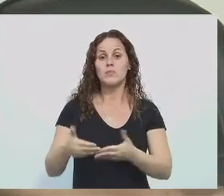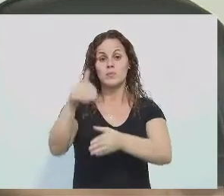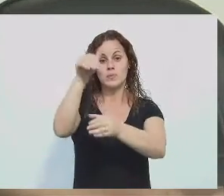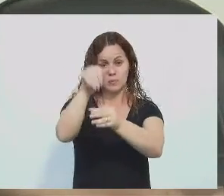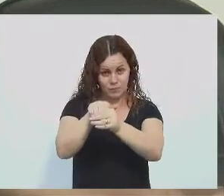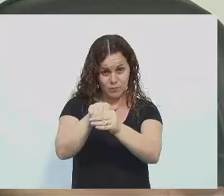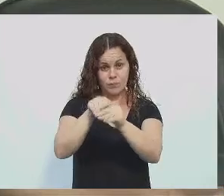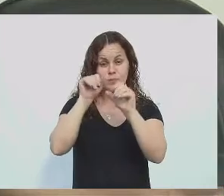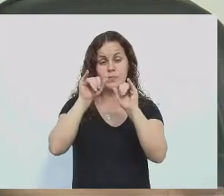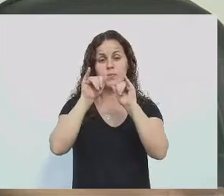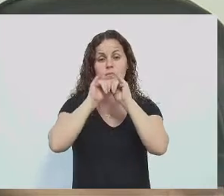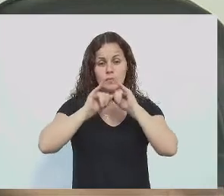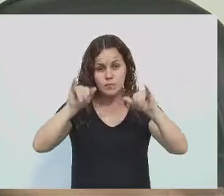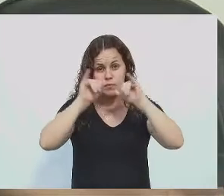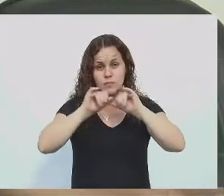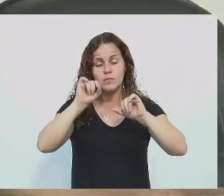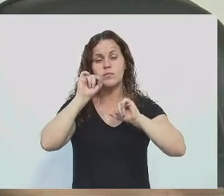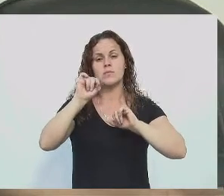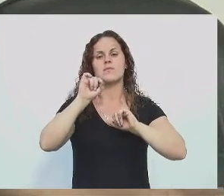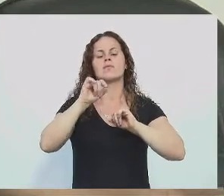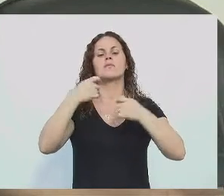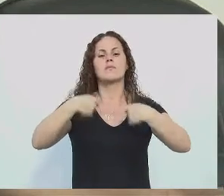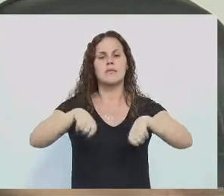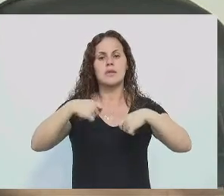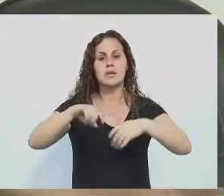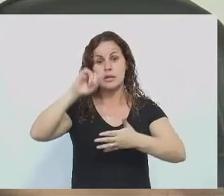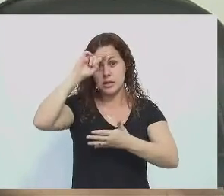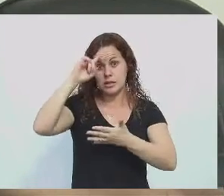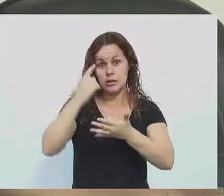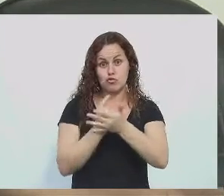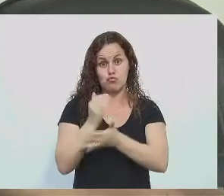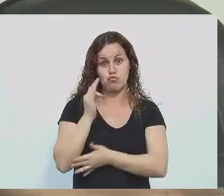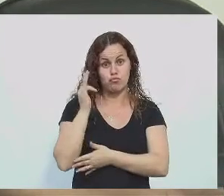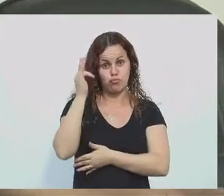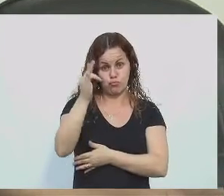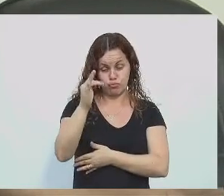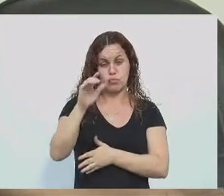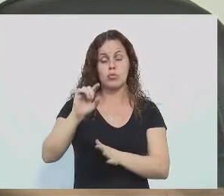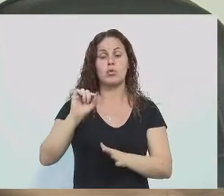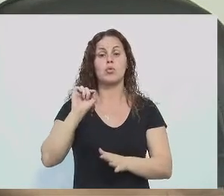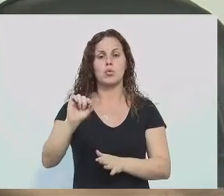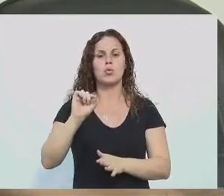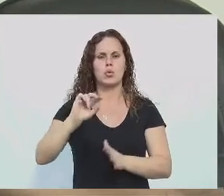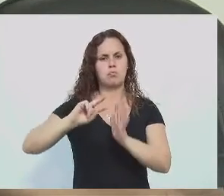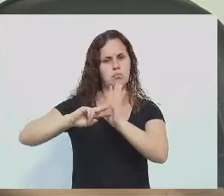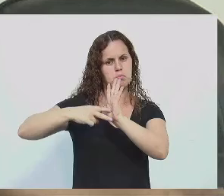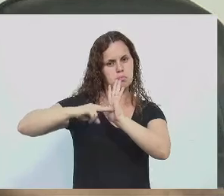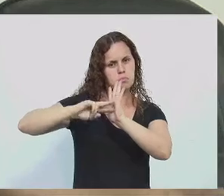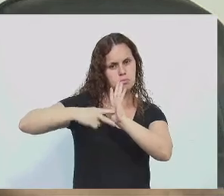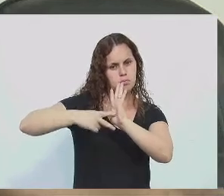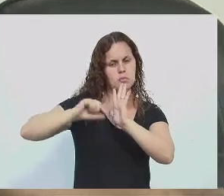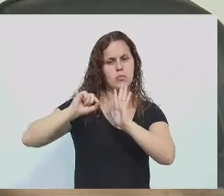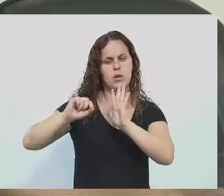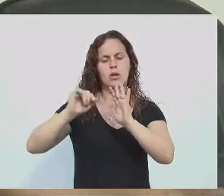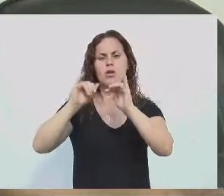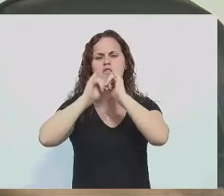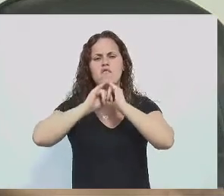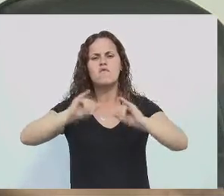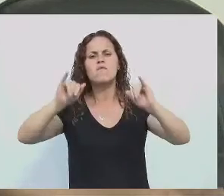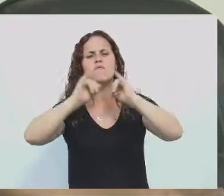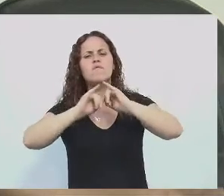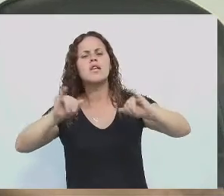eleições, informamos que será definida por esta entidade sindical e devidamente comunicada aos